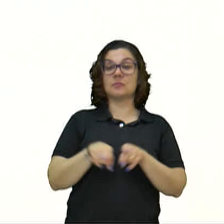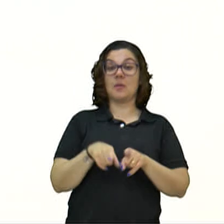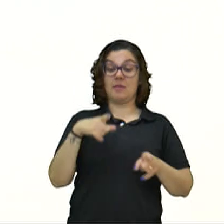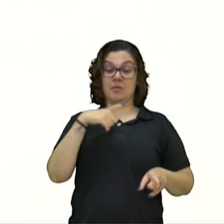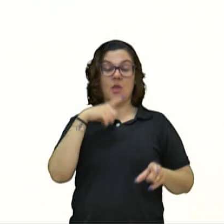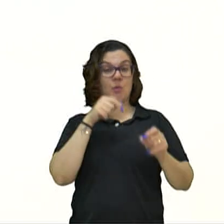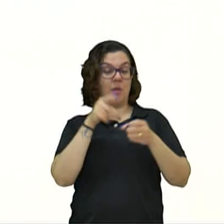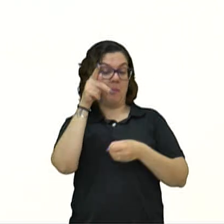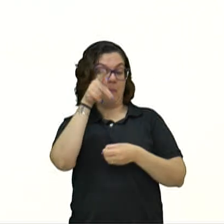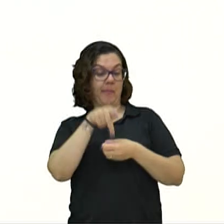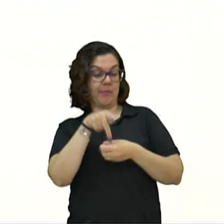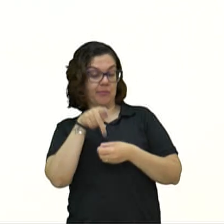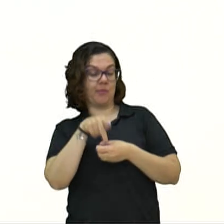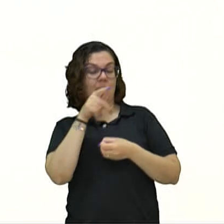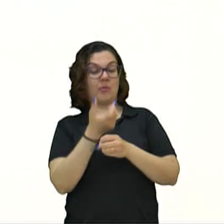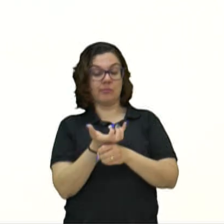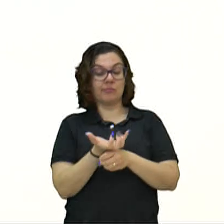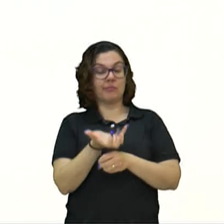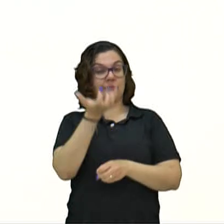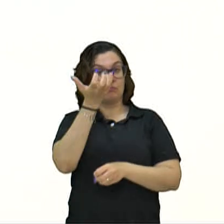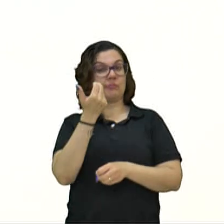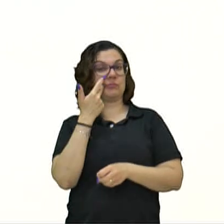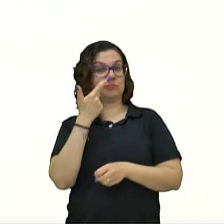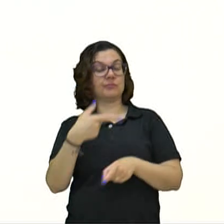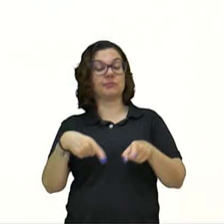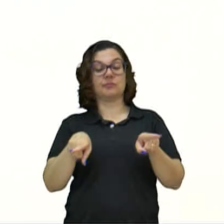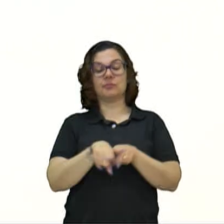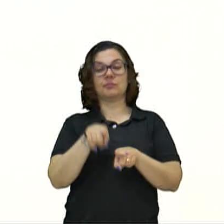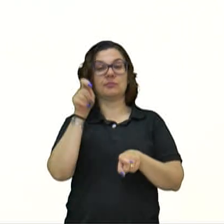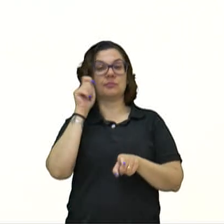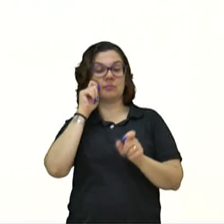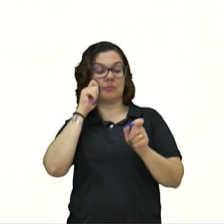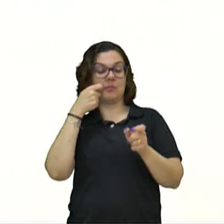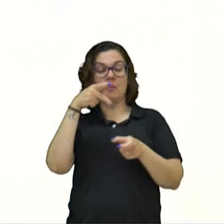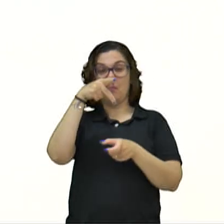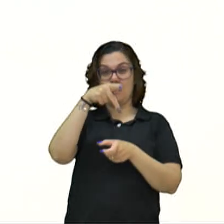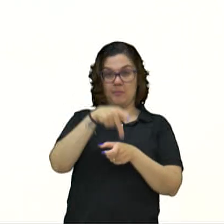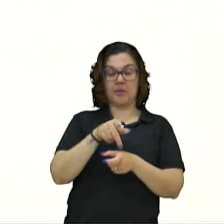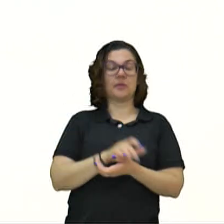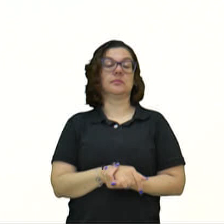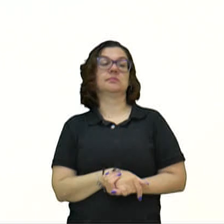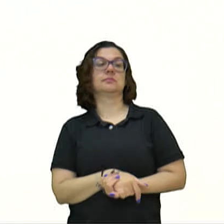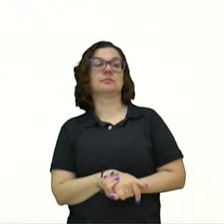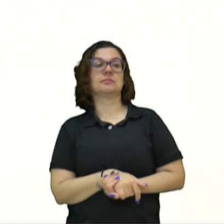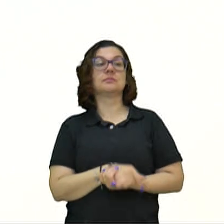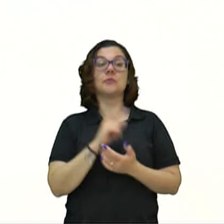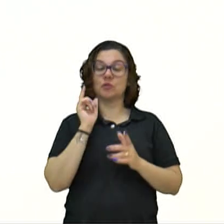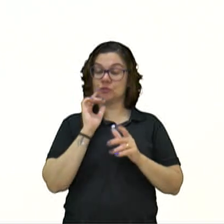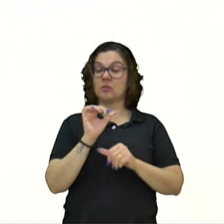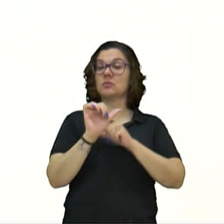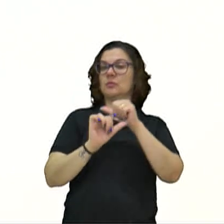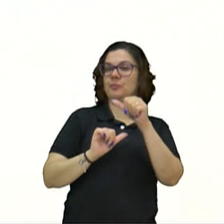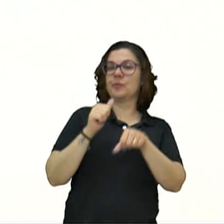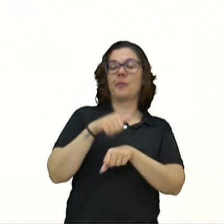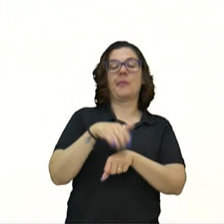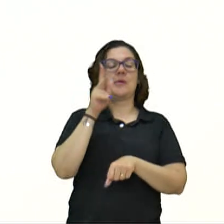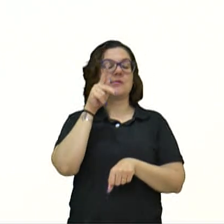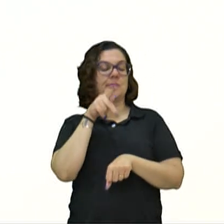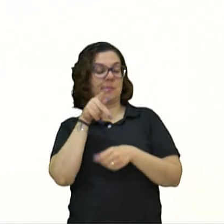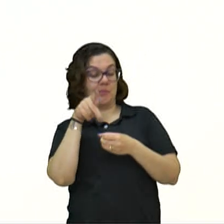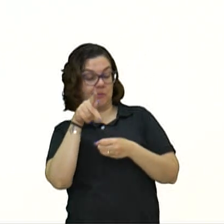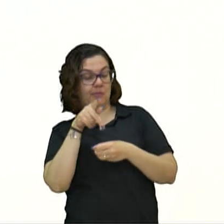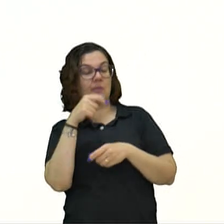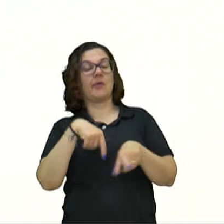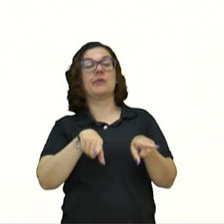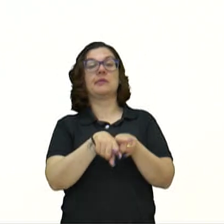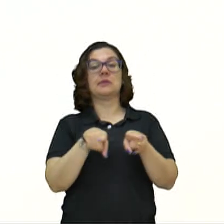ácidas de petróleo gás natural e carvão que são as principais que a bunda um pouco lá da austrália né ele já tem algumas de petróleo o gás